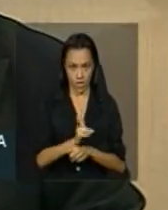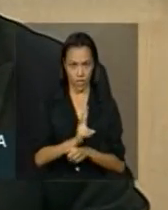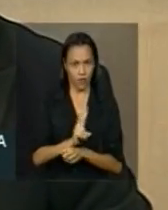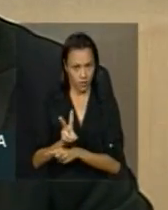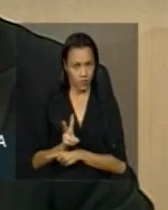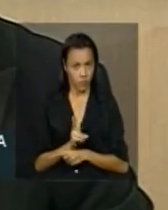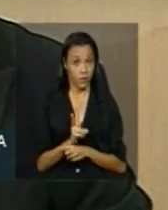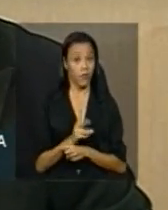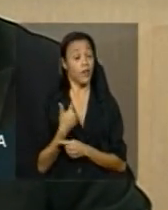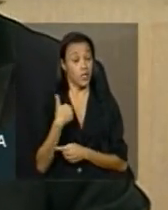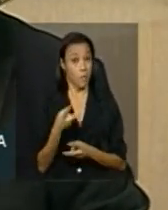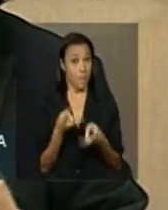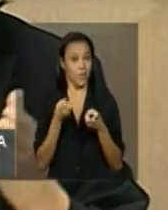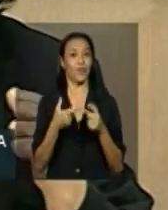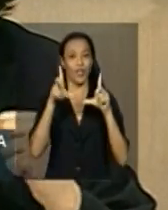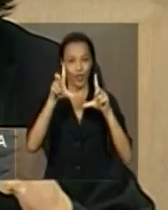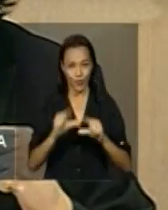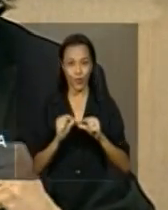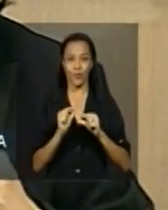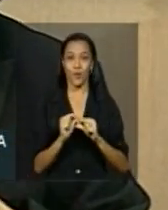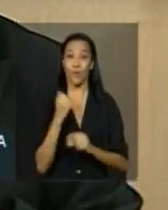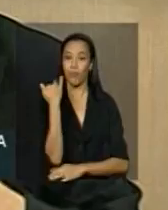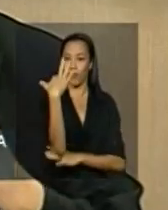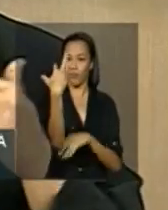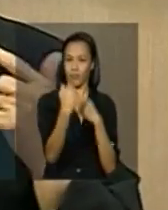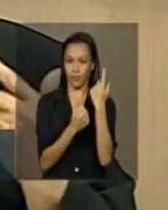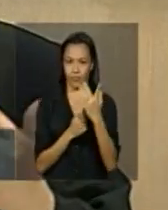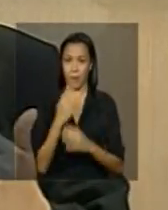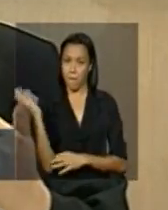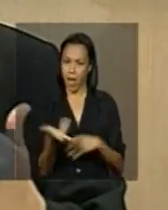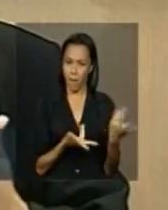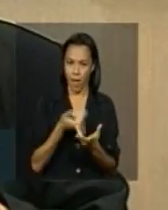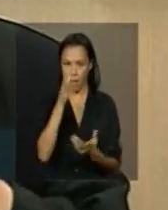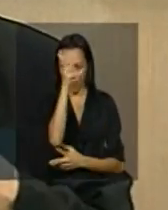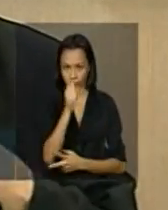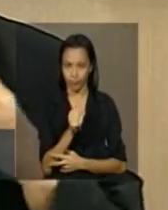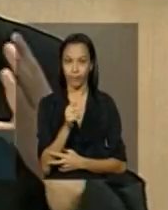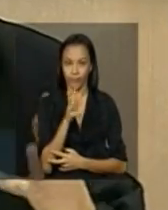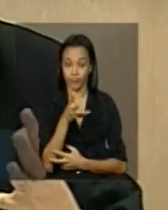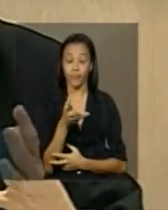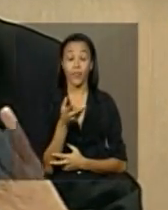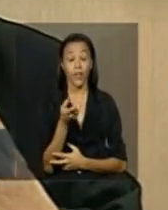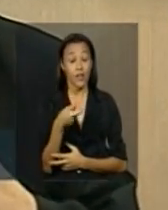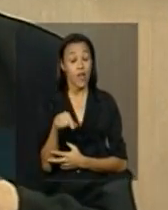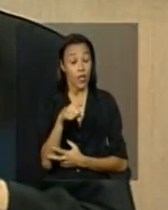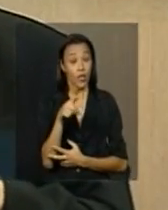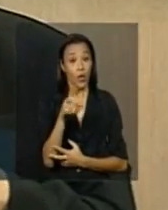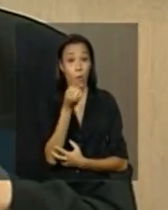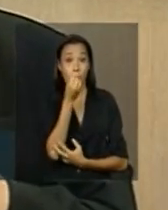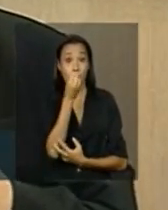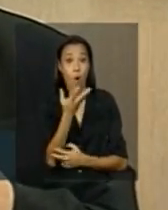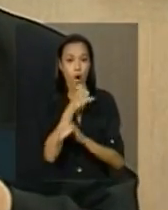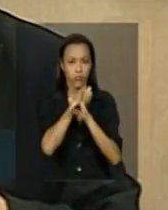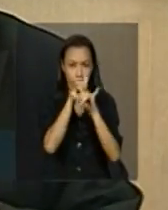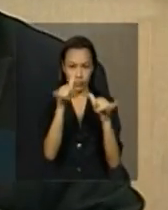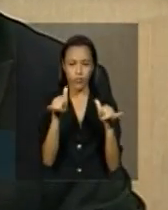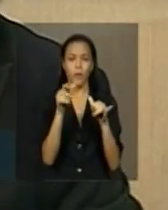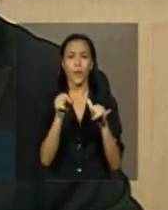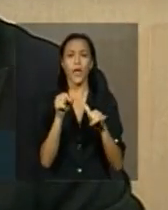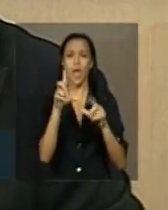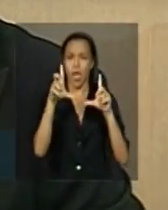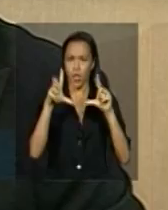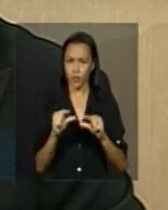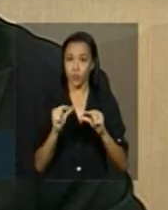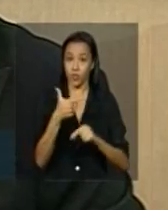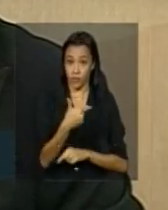mostrou que reduziu o desmatamento este ano nós temos duas boas notícias que eu chamo de boas notícias uma a redução em